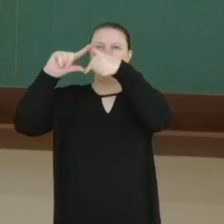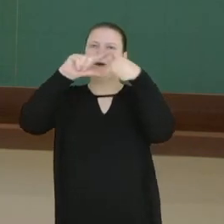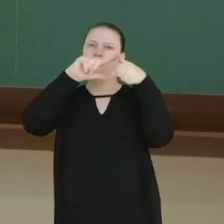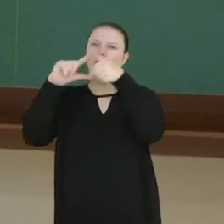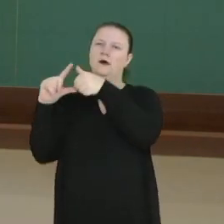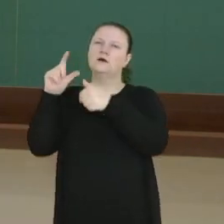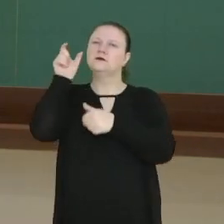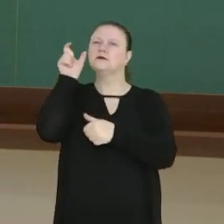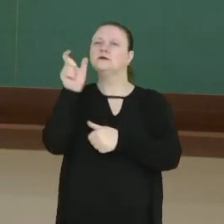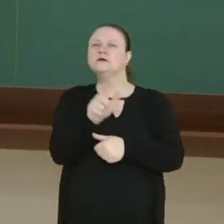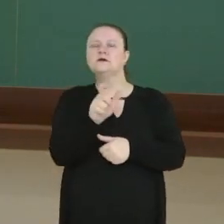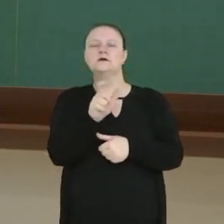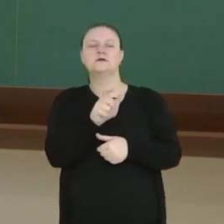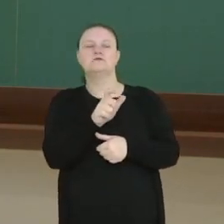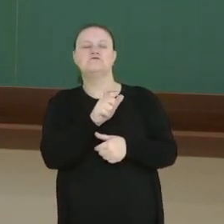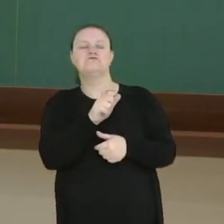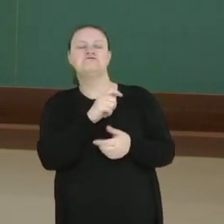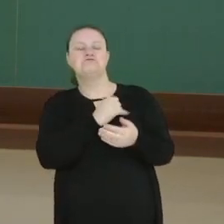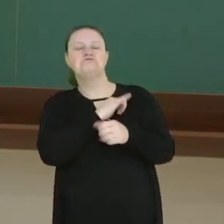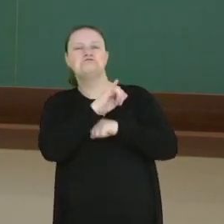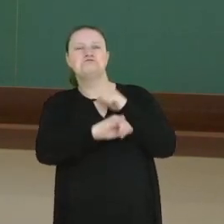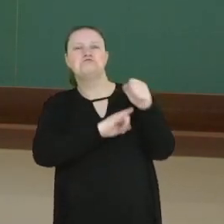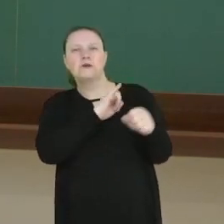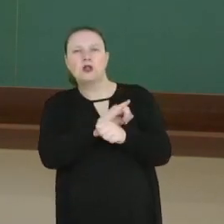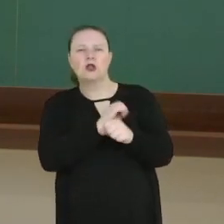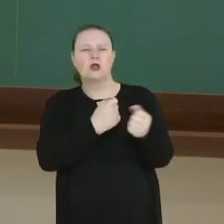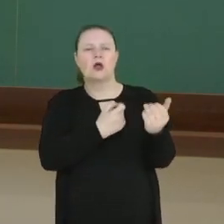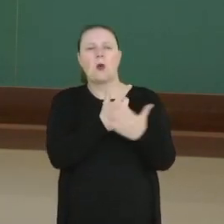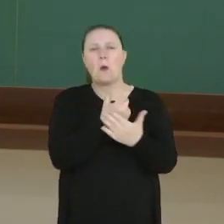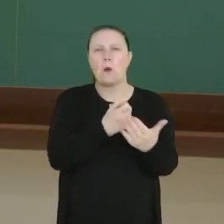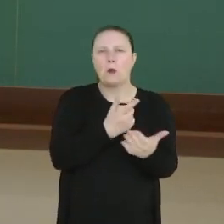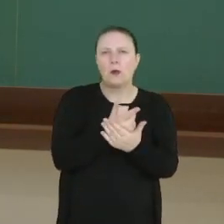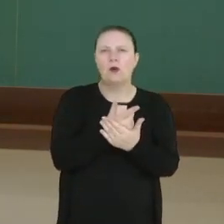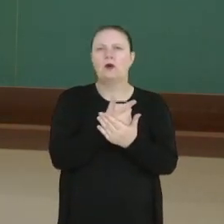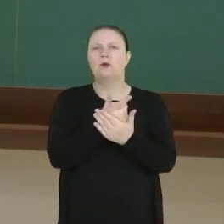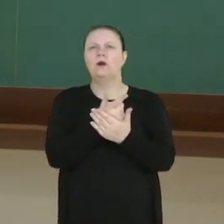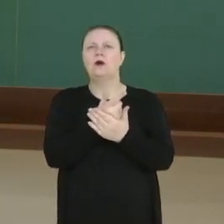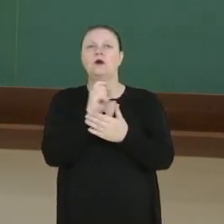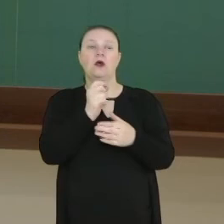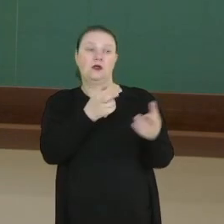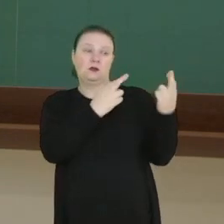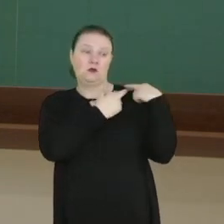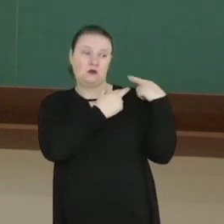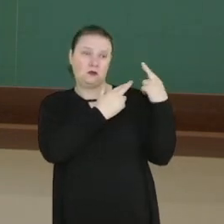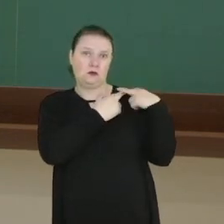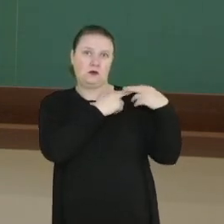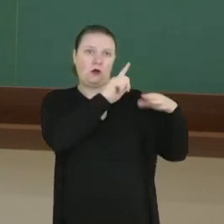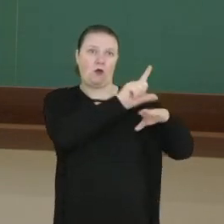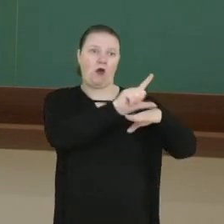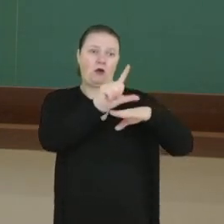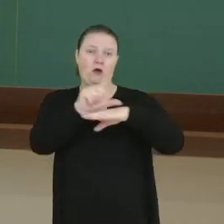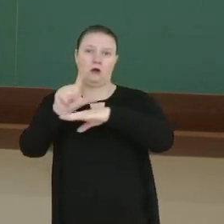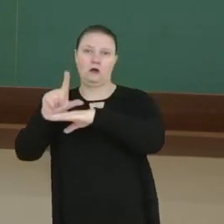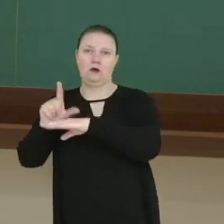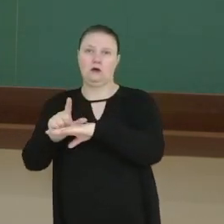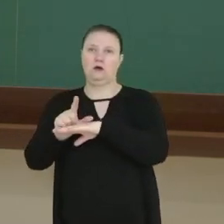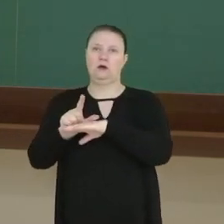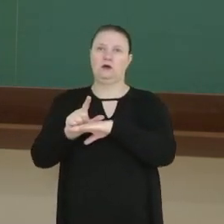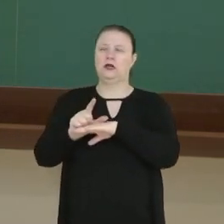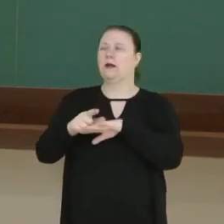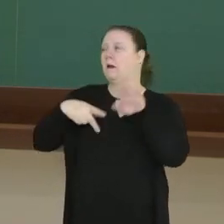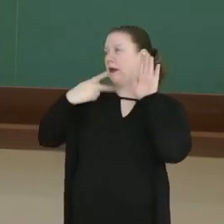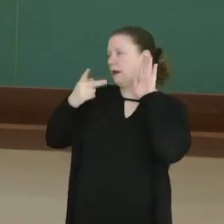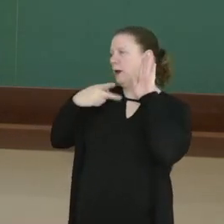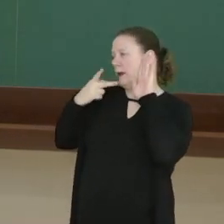sobre a compra, né, sobre o papel, né, das instituições em cumprir aquilo que prometem, garantir